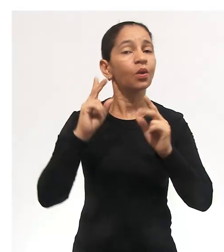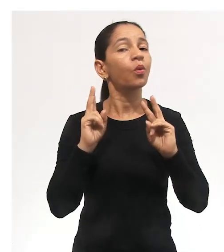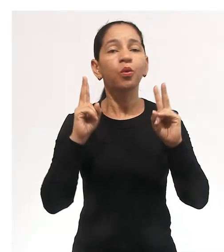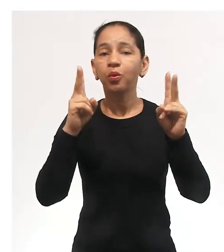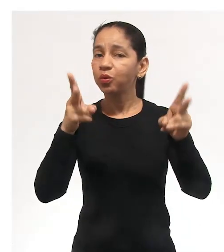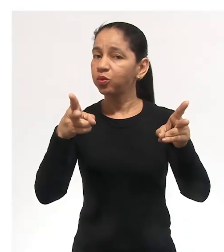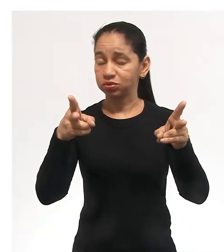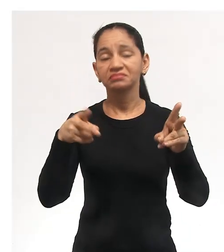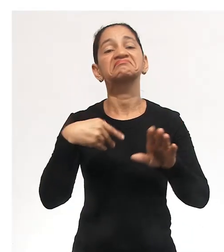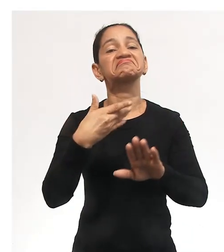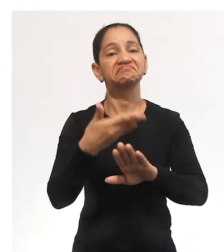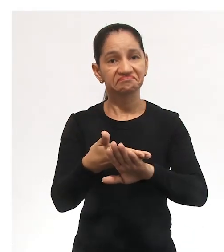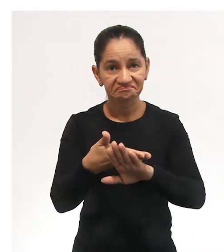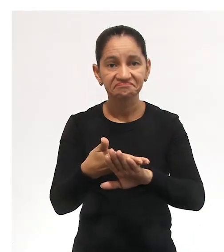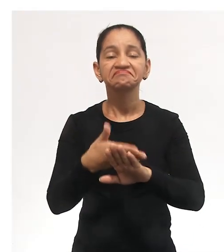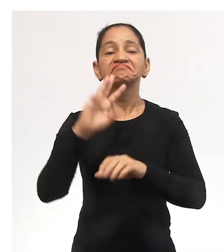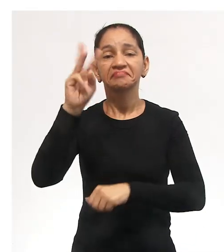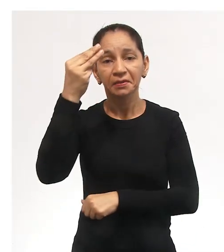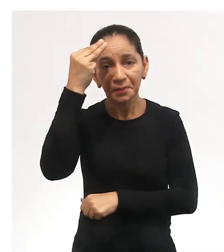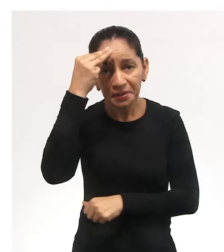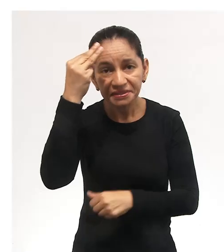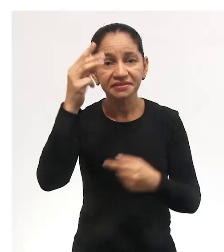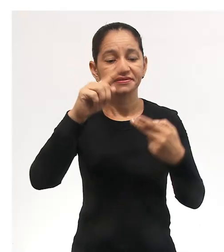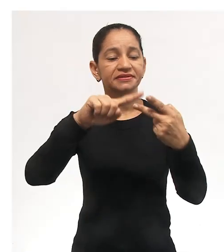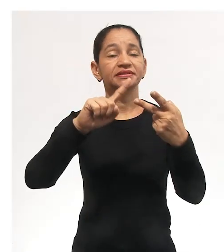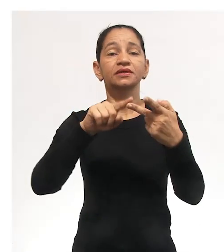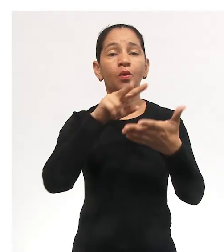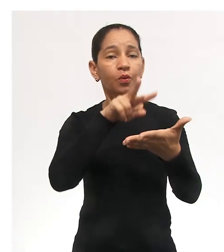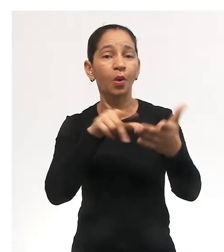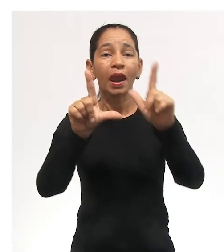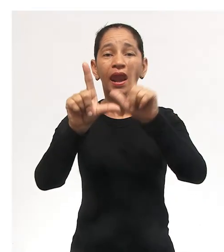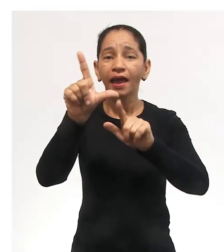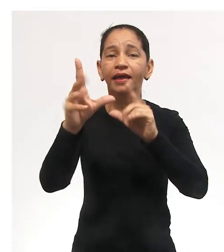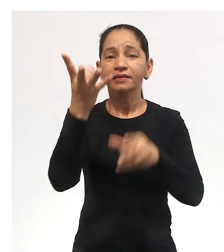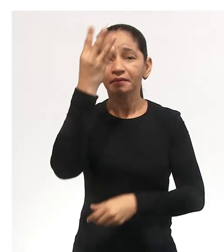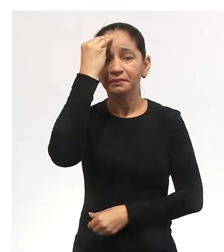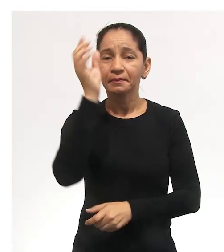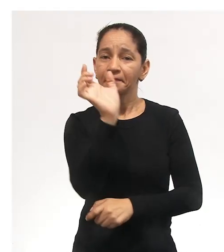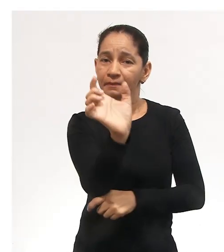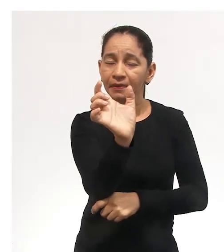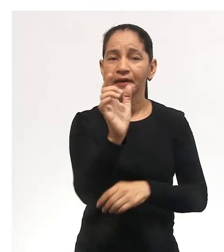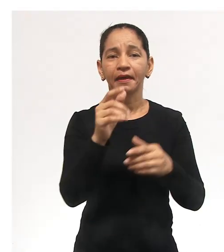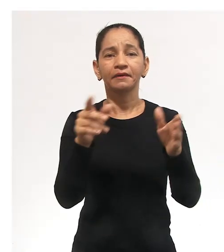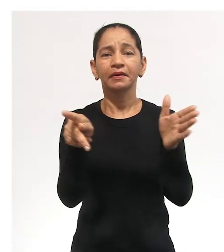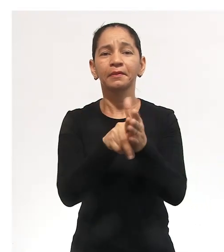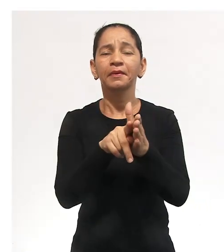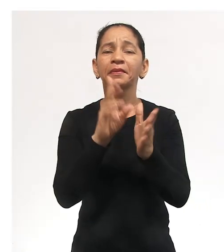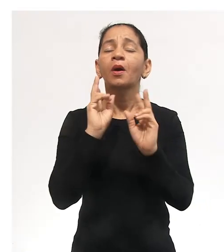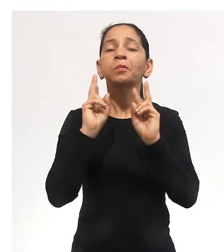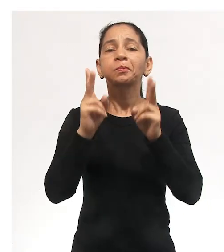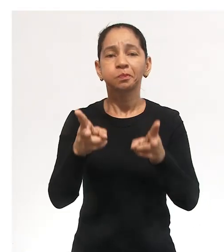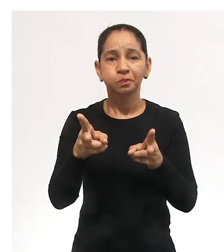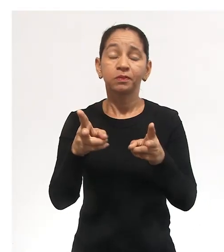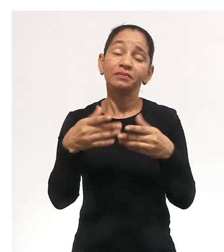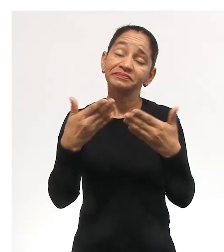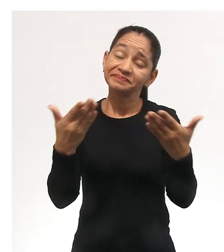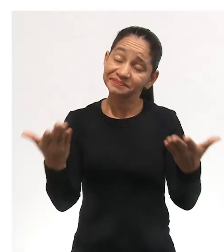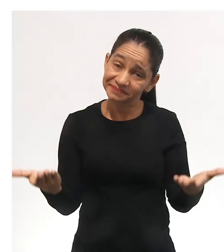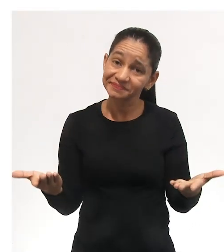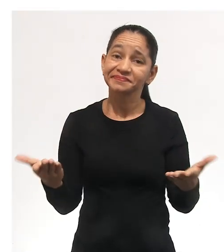continua ainda, memorização, decodificação das letras continuaram a